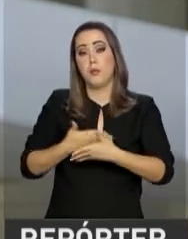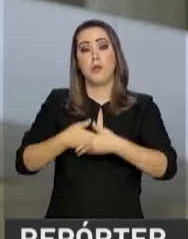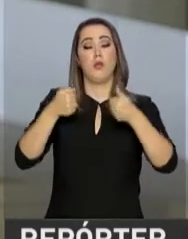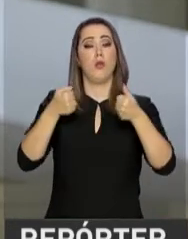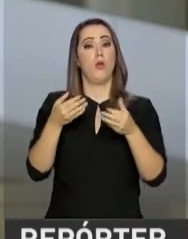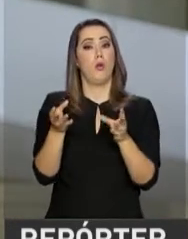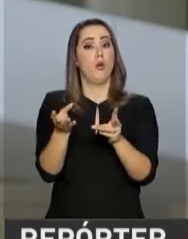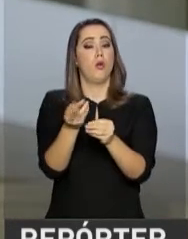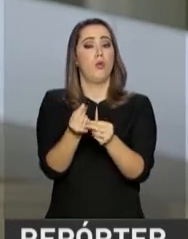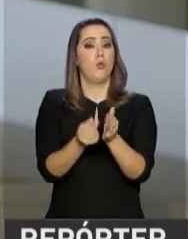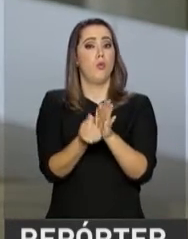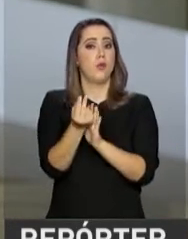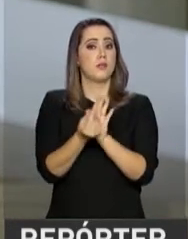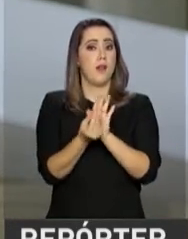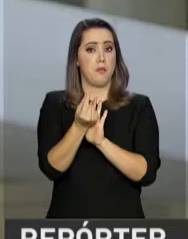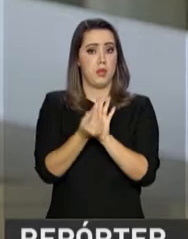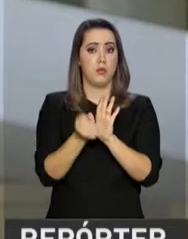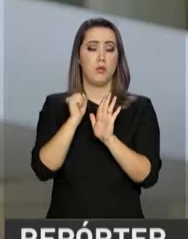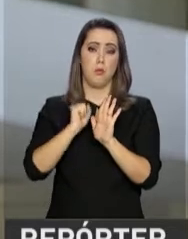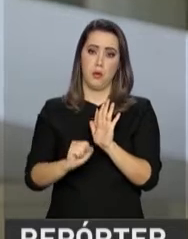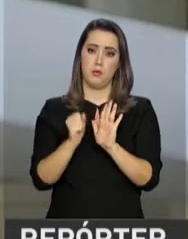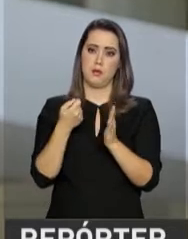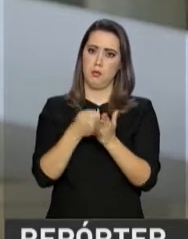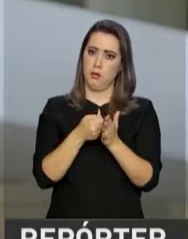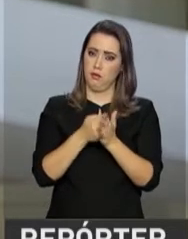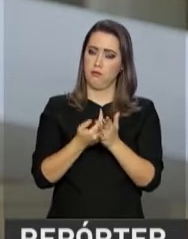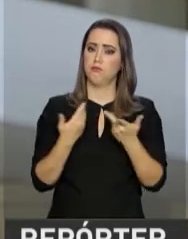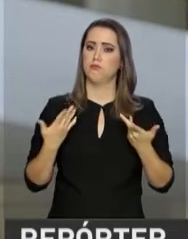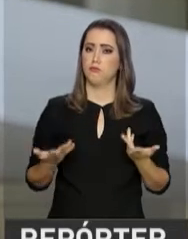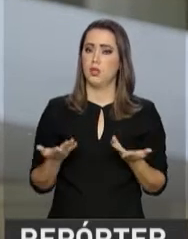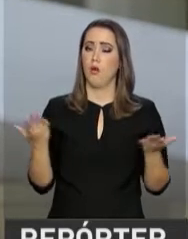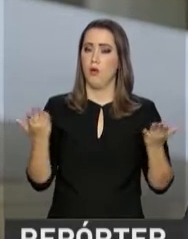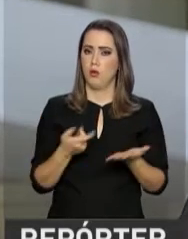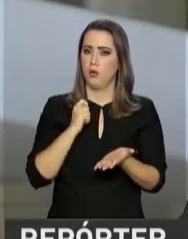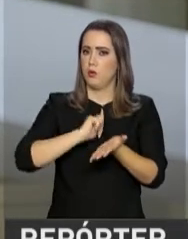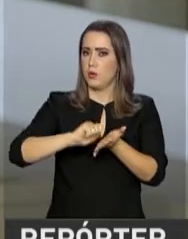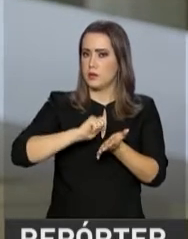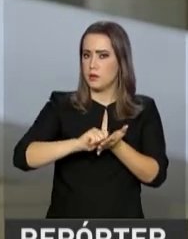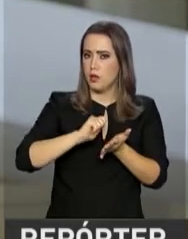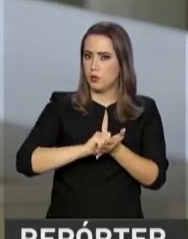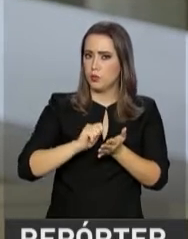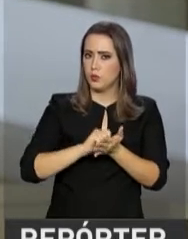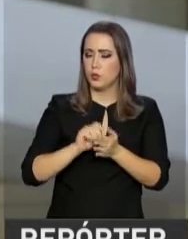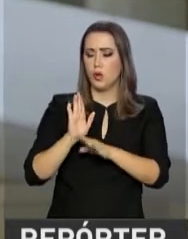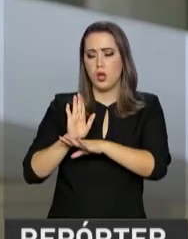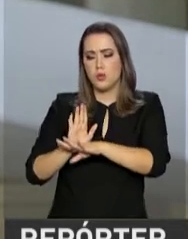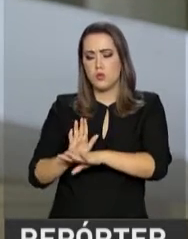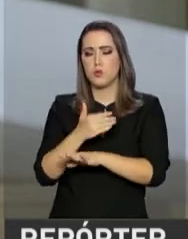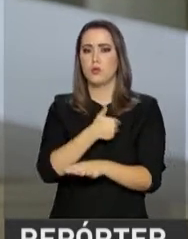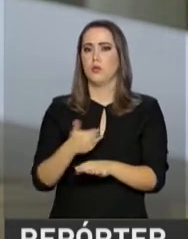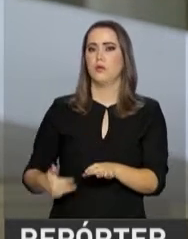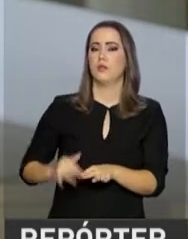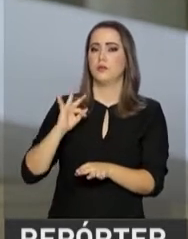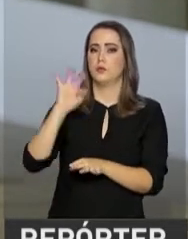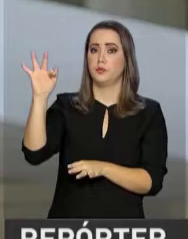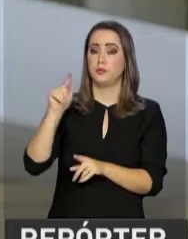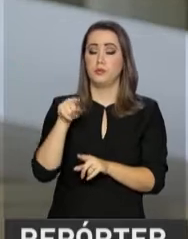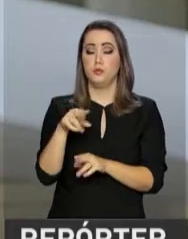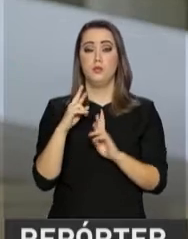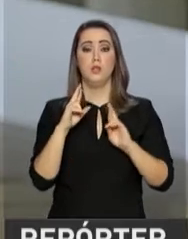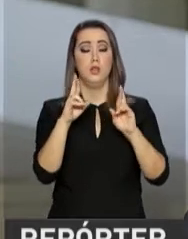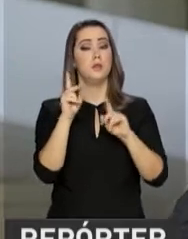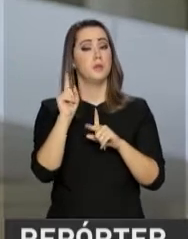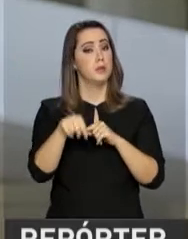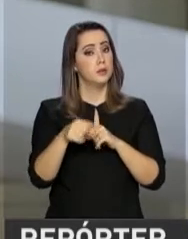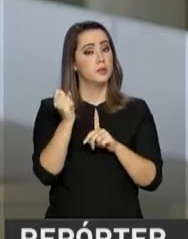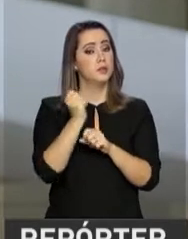fazer ajustes nas contas públicas. Então, com essa assinatura que ocorreu agora há pouco aqui no Palácio do Planalto, a expectativa